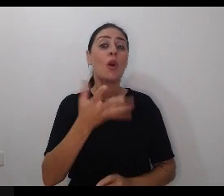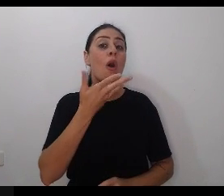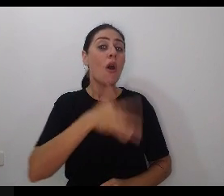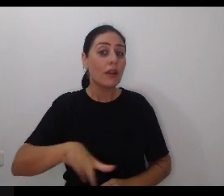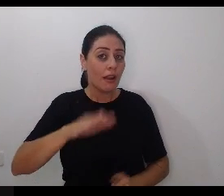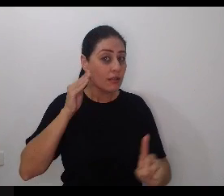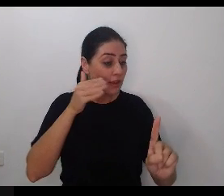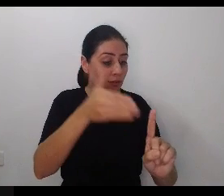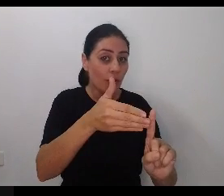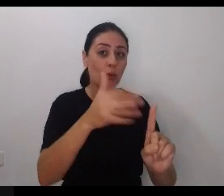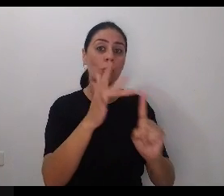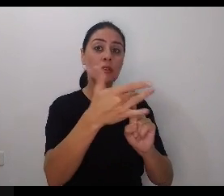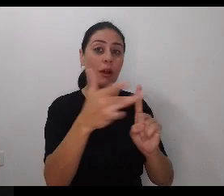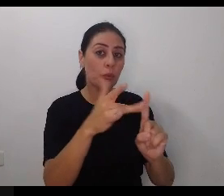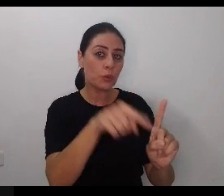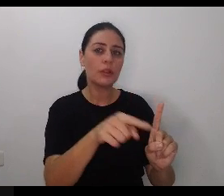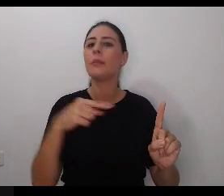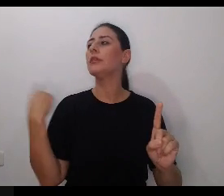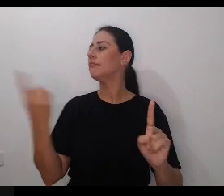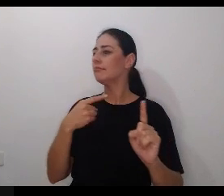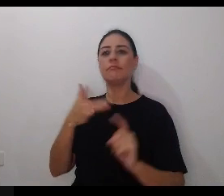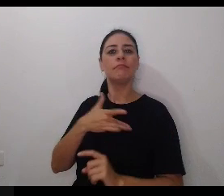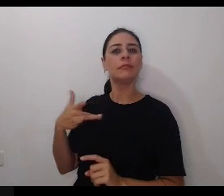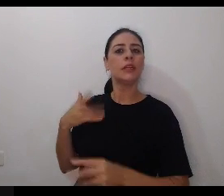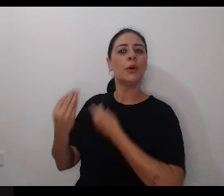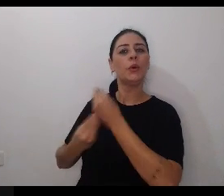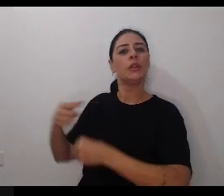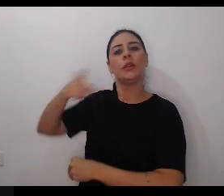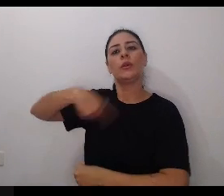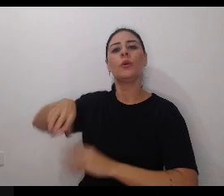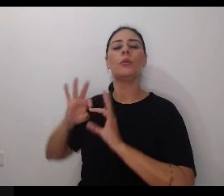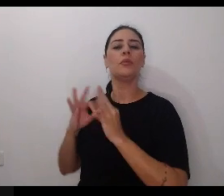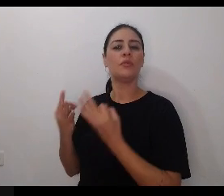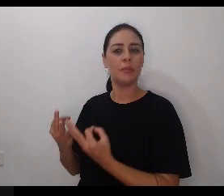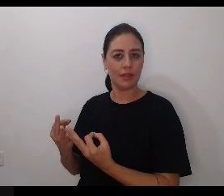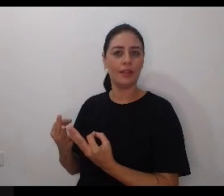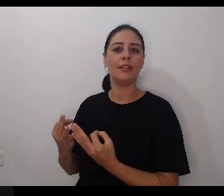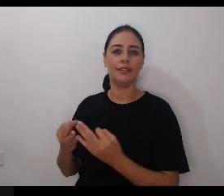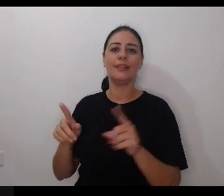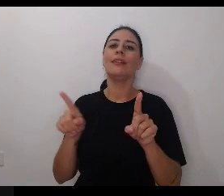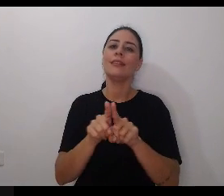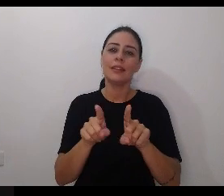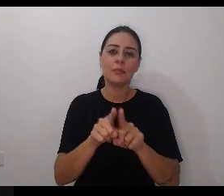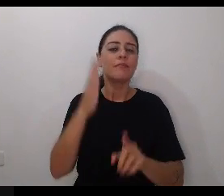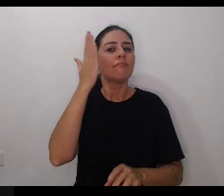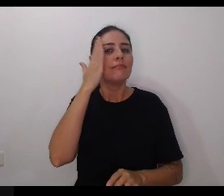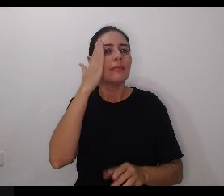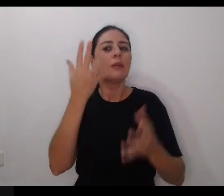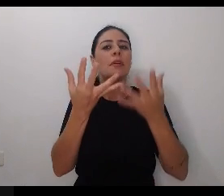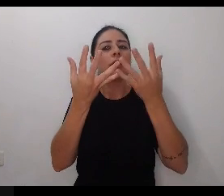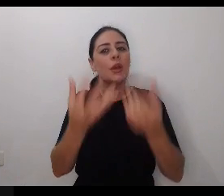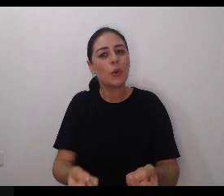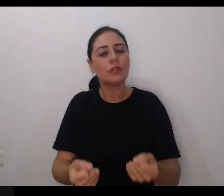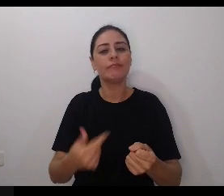E isso é bastante importante para a gente manter uma saúde geral da família, né? Não adianta só olhar para a